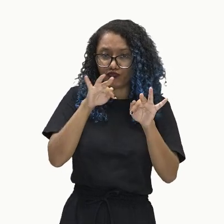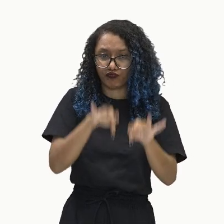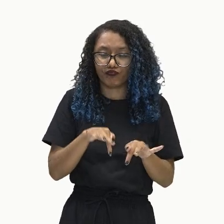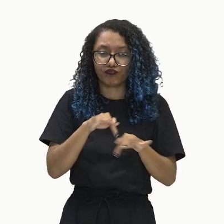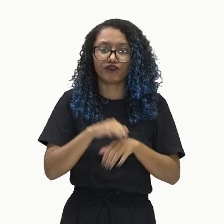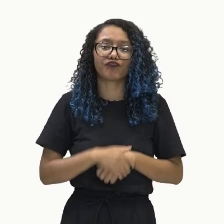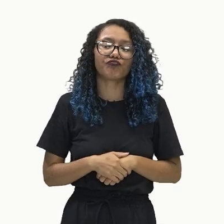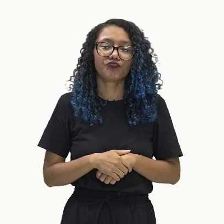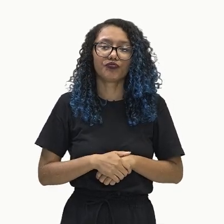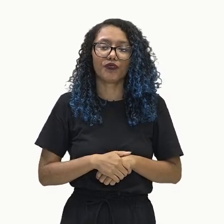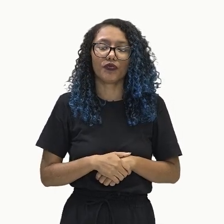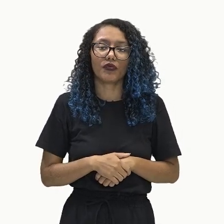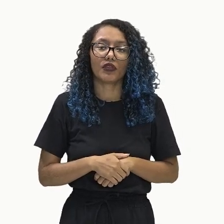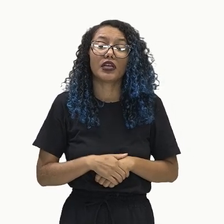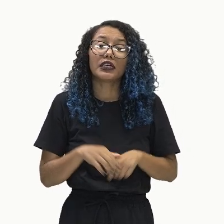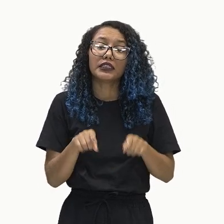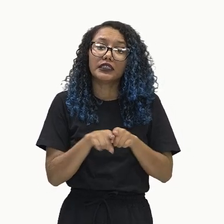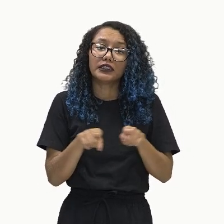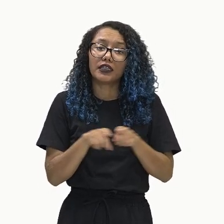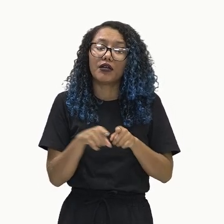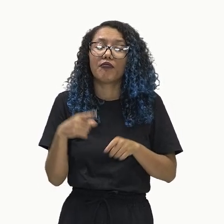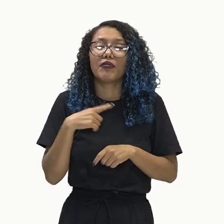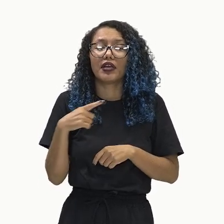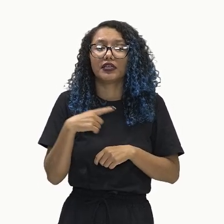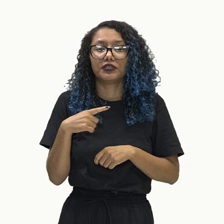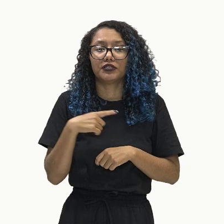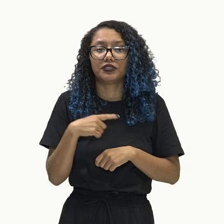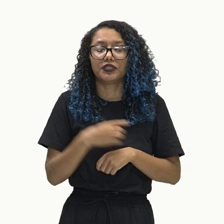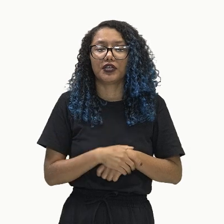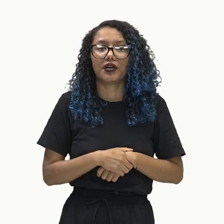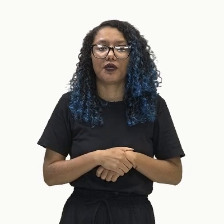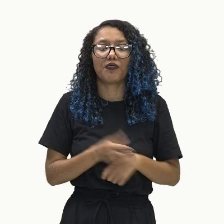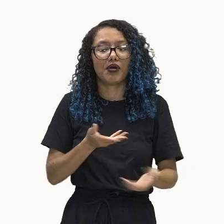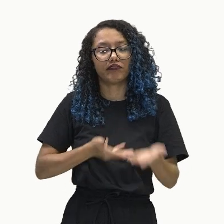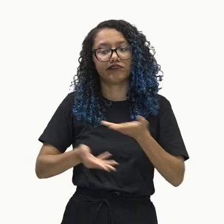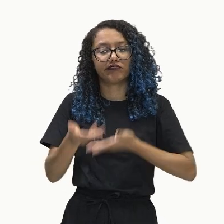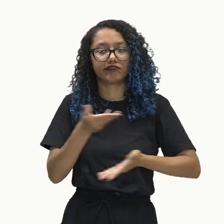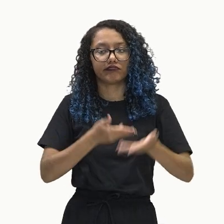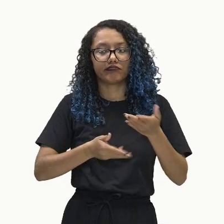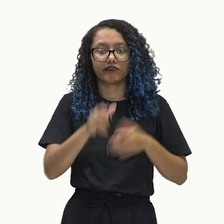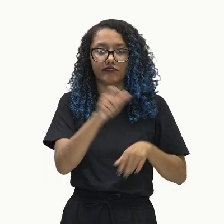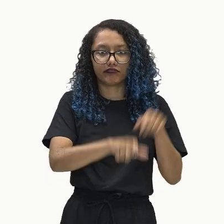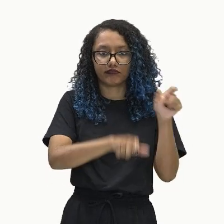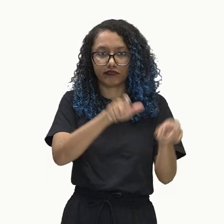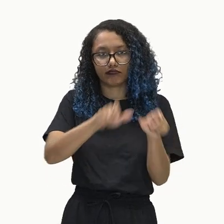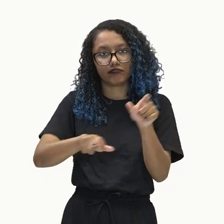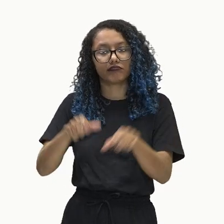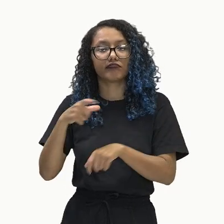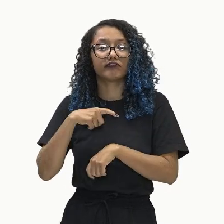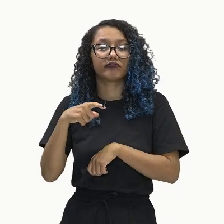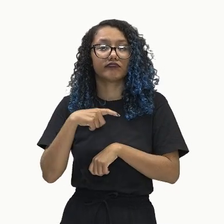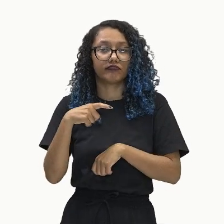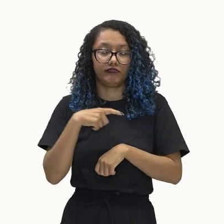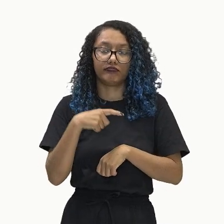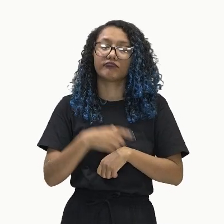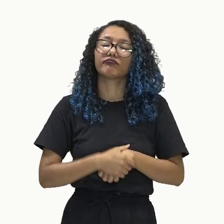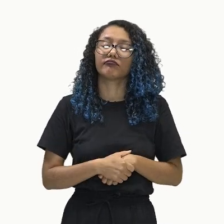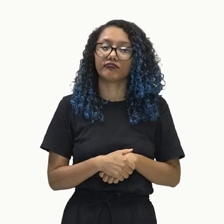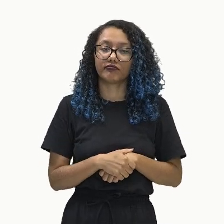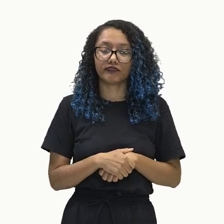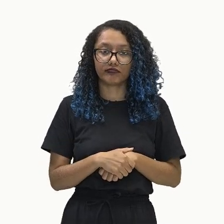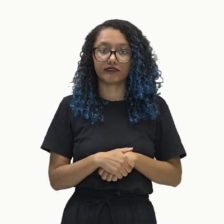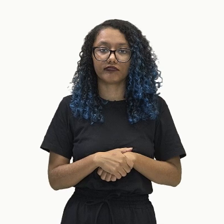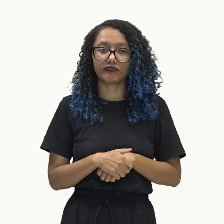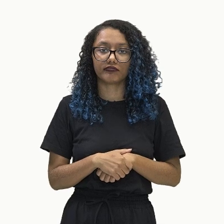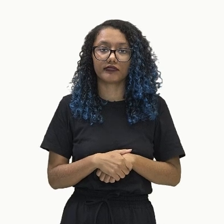apossavam, de certa forma, dos feudos, e que existia toda uma correlação entre indivíduos. E a essa correlação entre os indivíduos, a